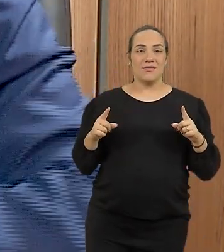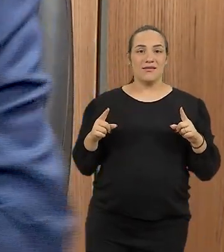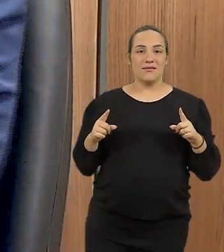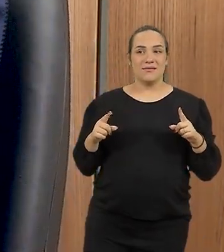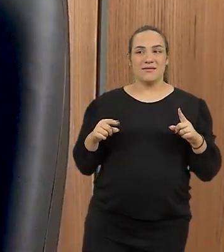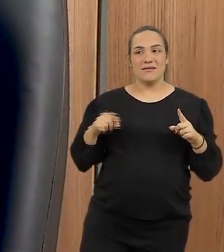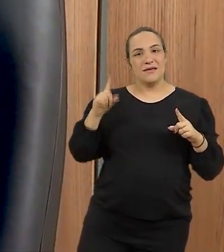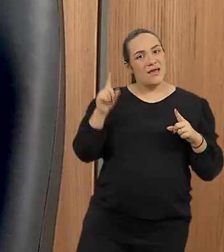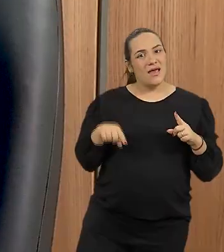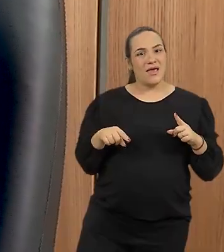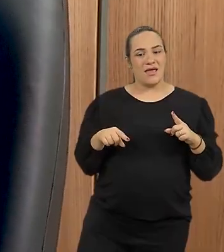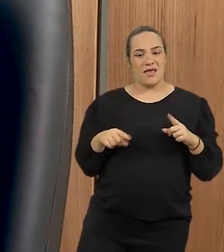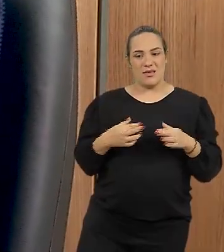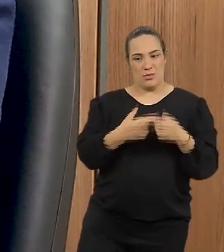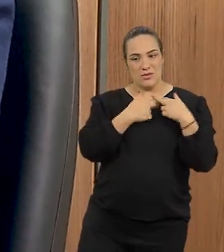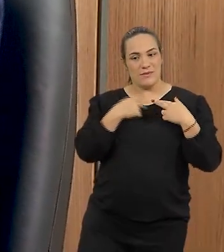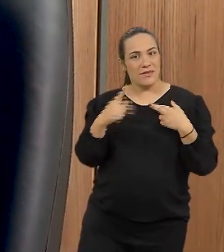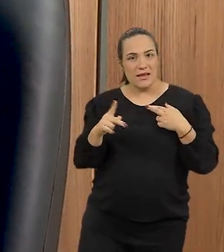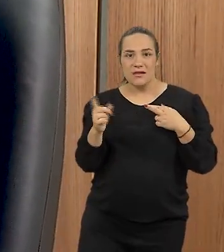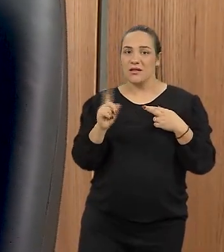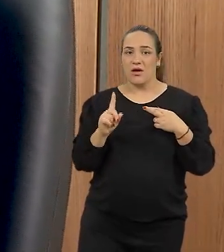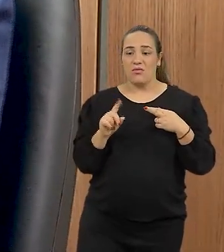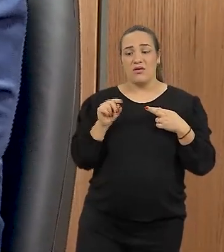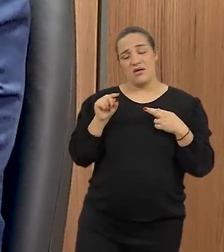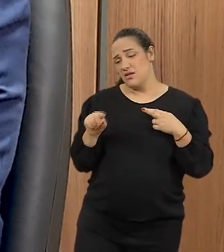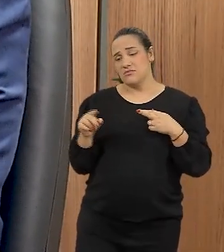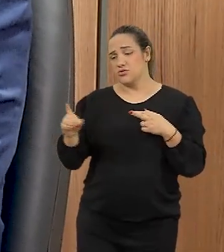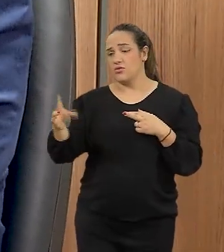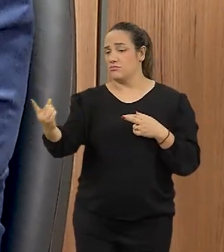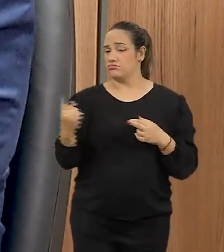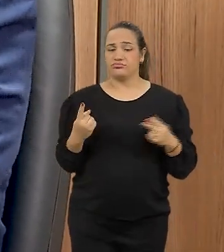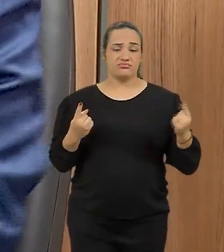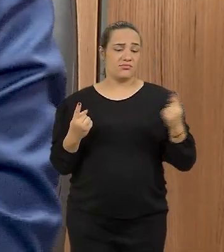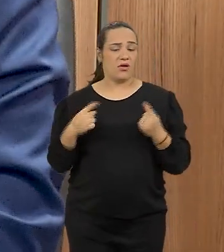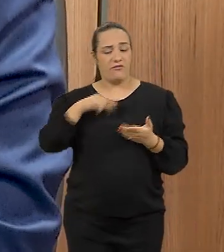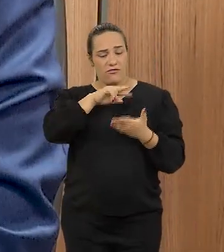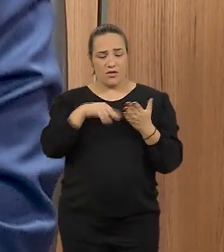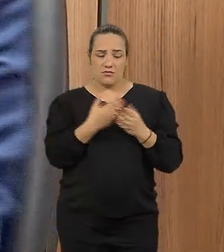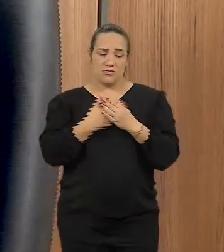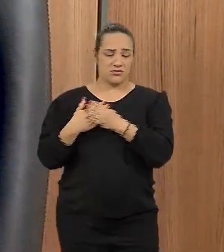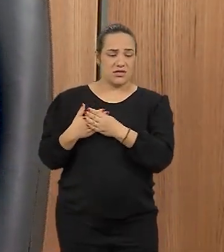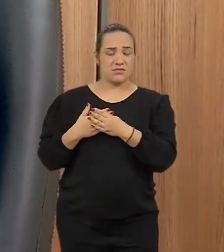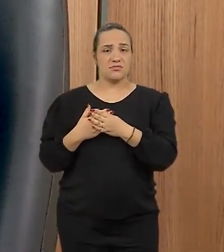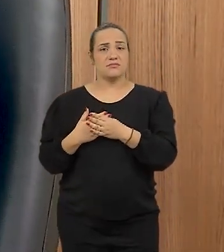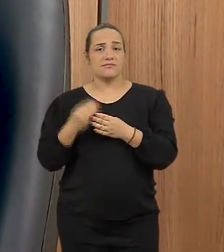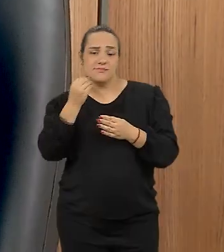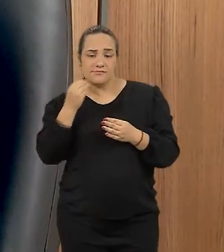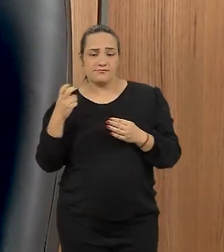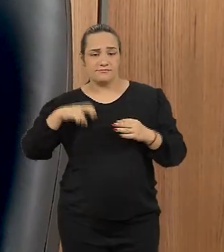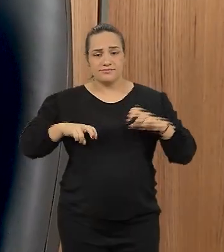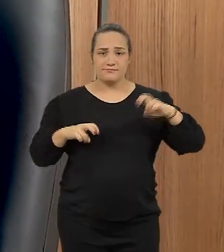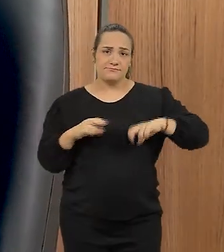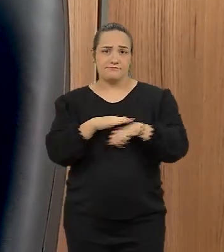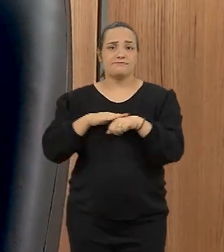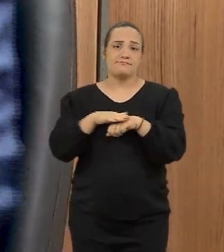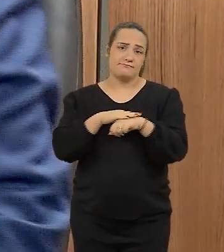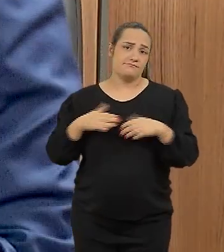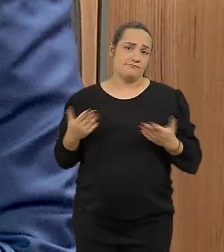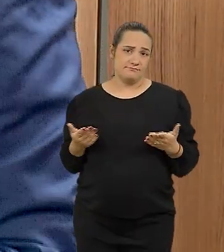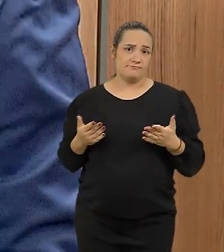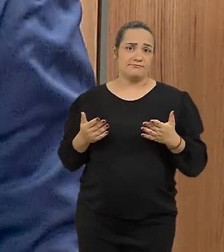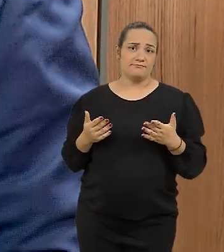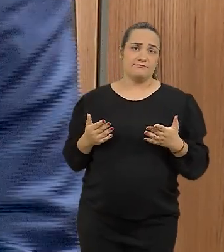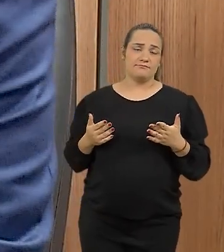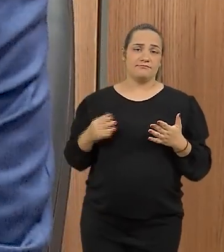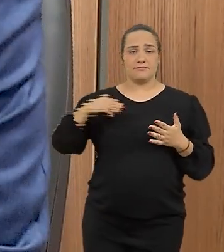junto com ele, mas não é uma função, né? Não é ele que cuida, não é ele que organiza, ele pega os seus processinhos e faz a sua mediação,